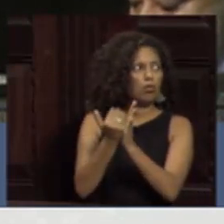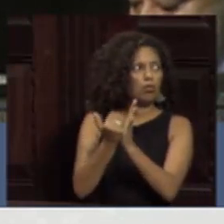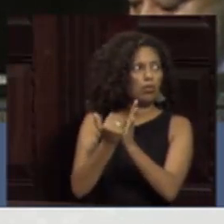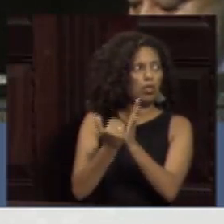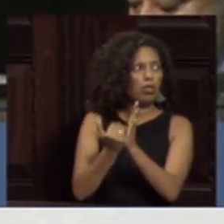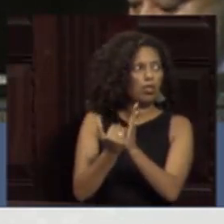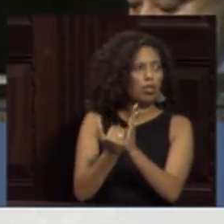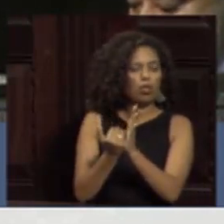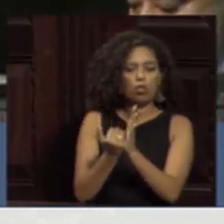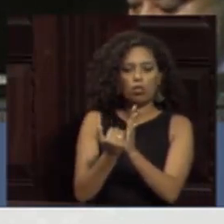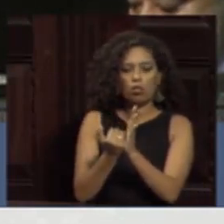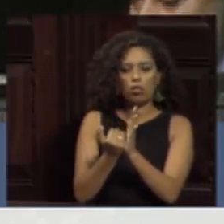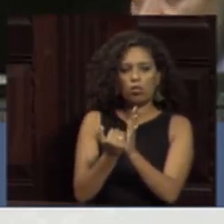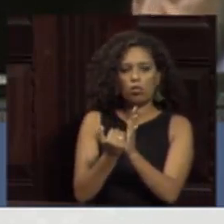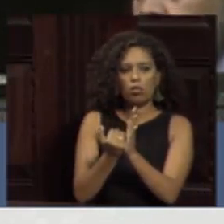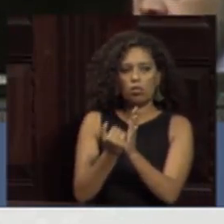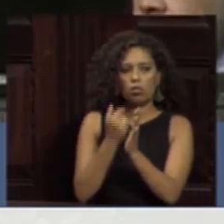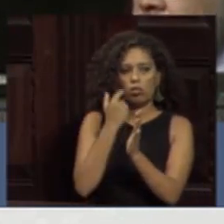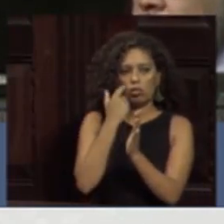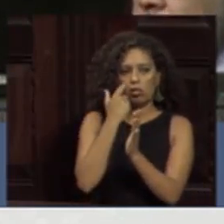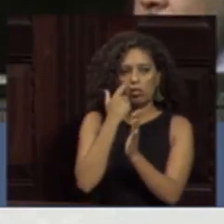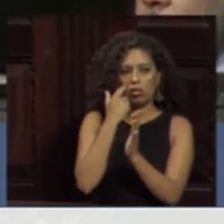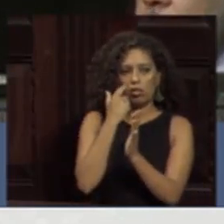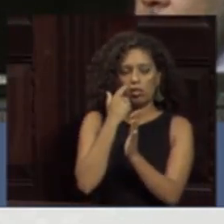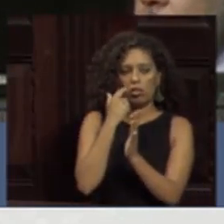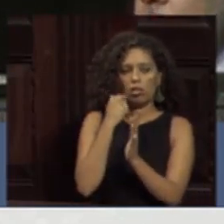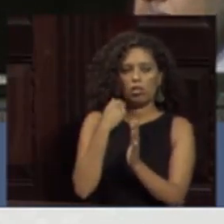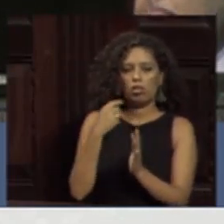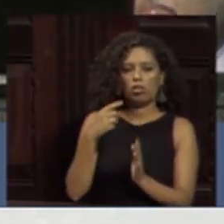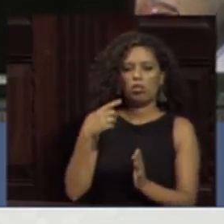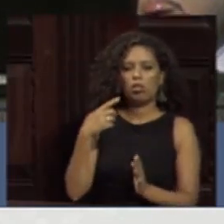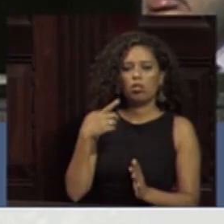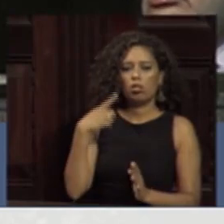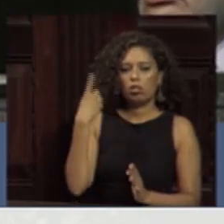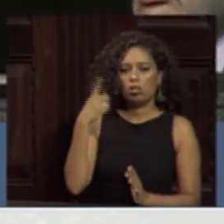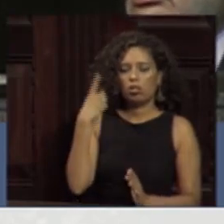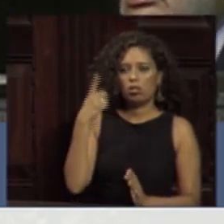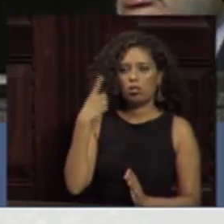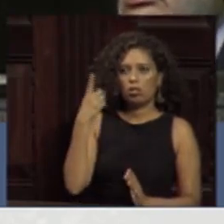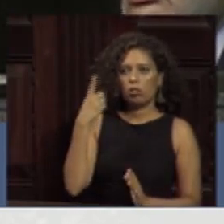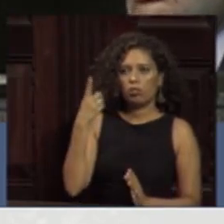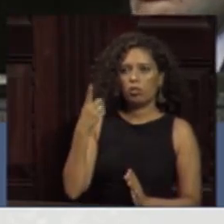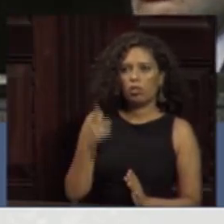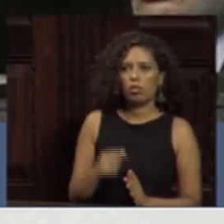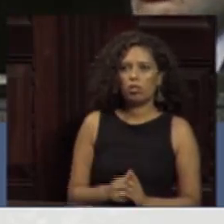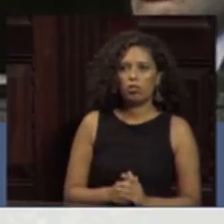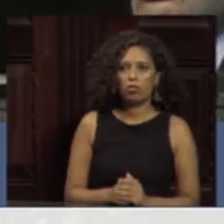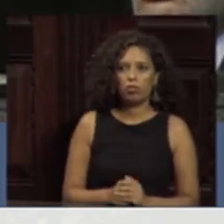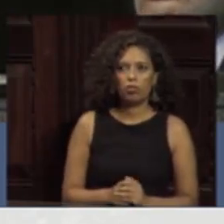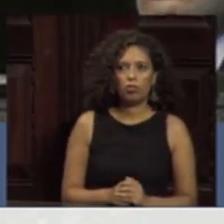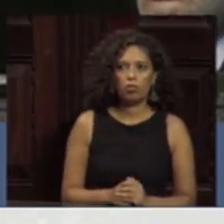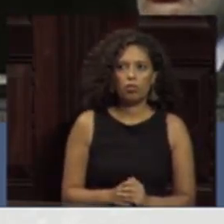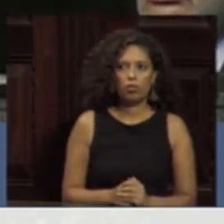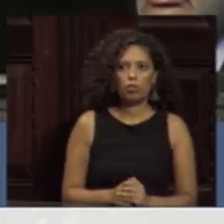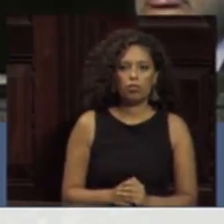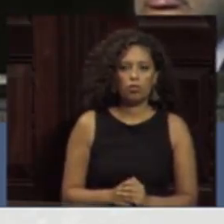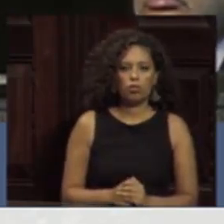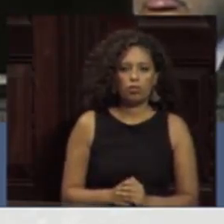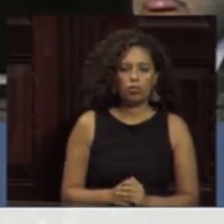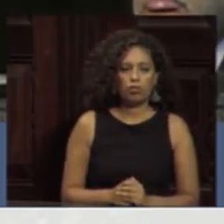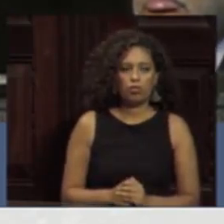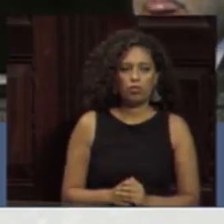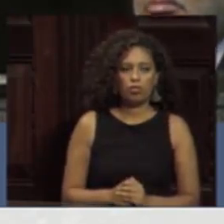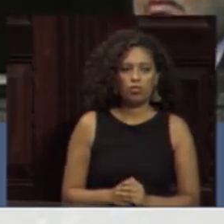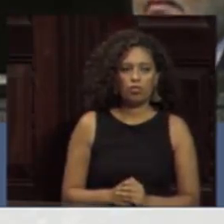por critério de idade, o deputado Samuel Malafaia. E é ele que é o mais velho. Com o maior prazer. Presidente. Comemoro